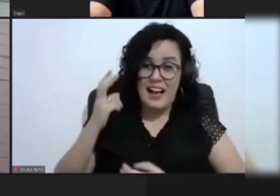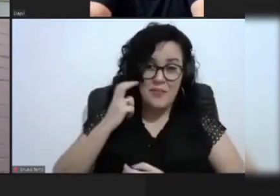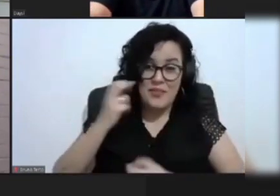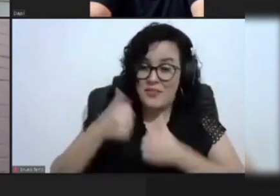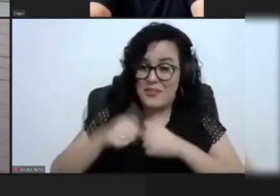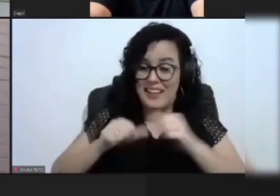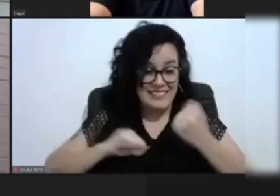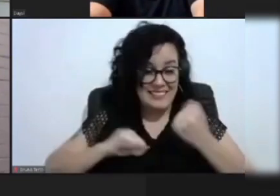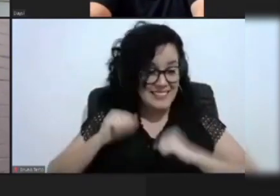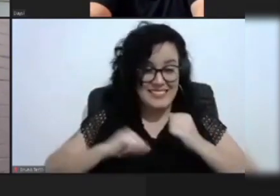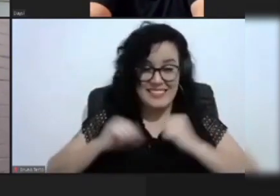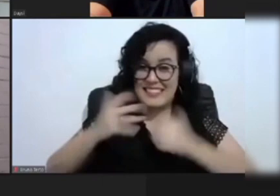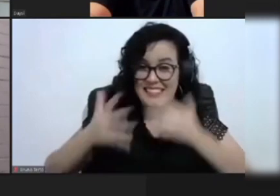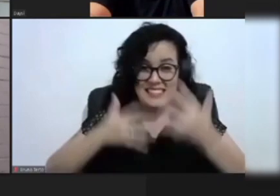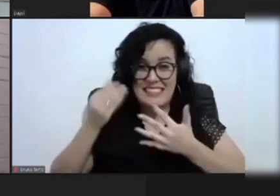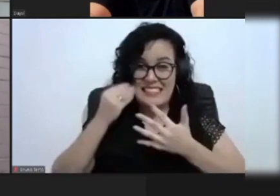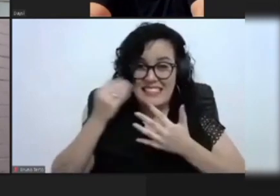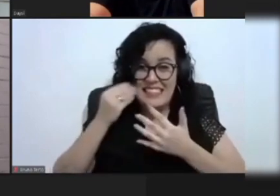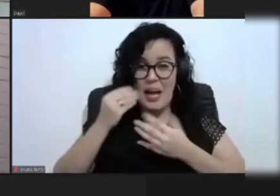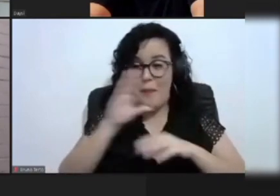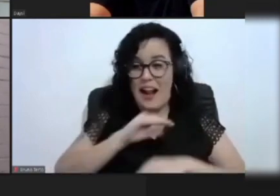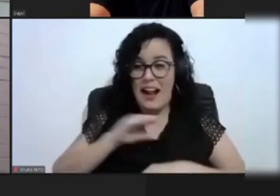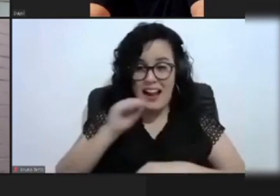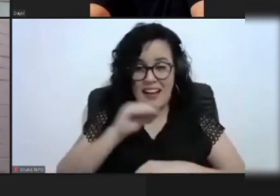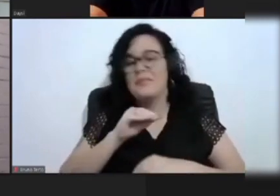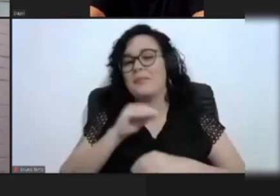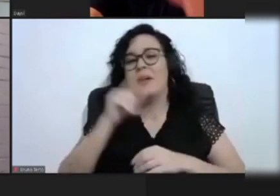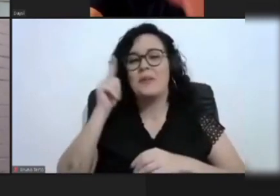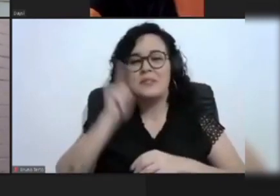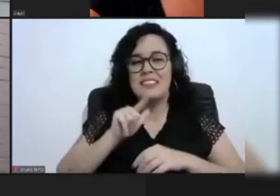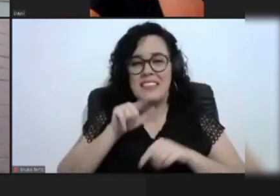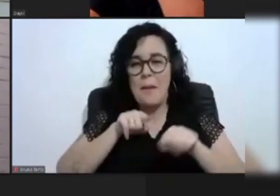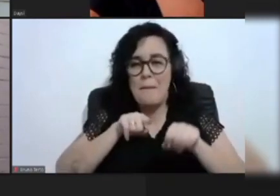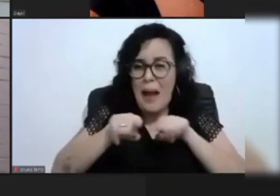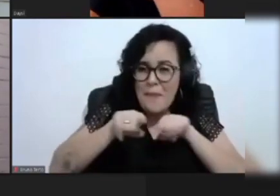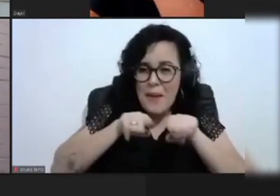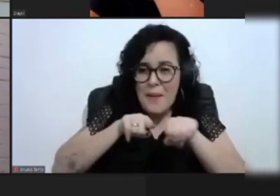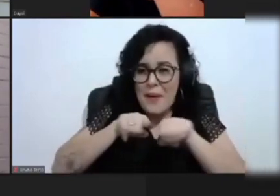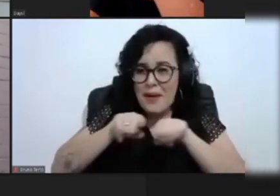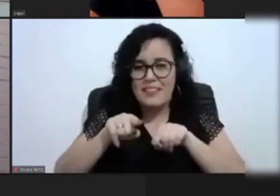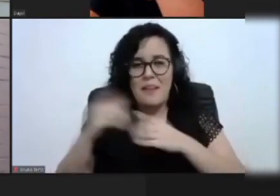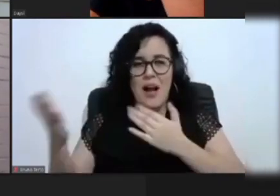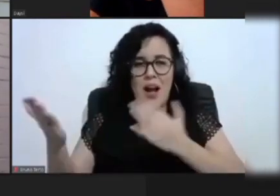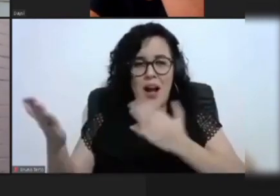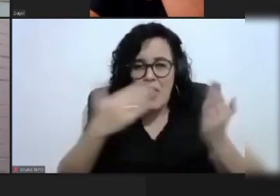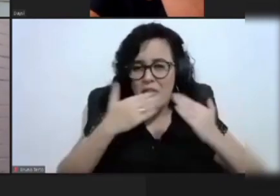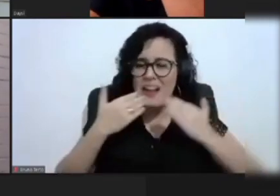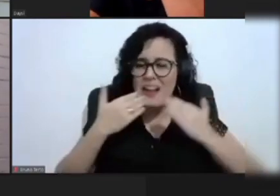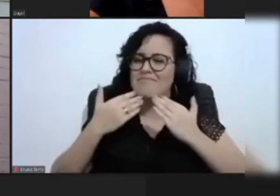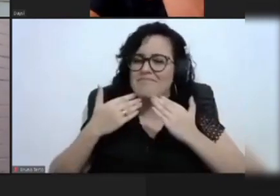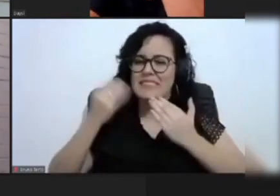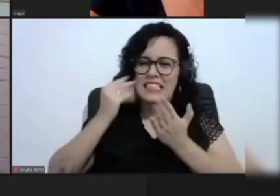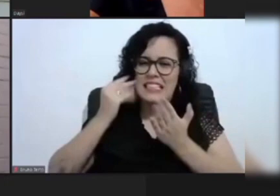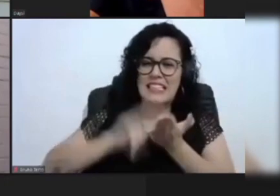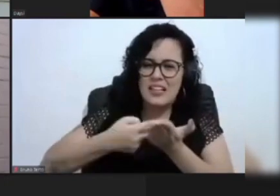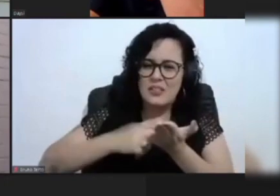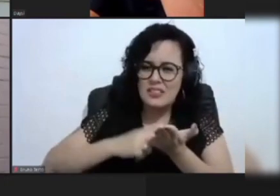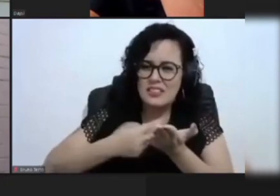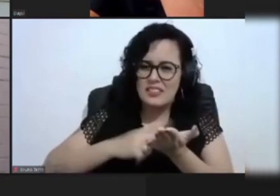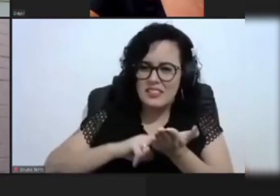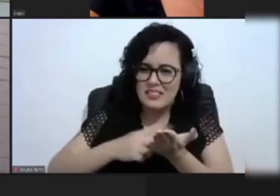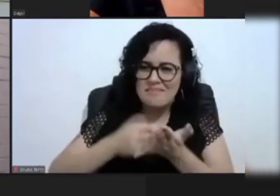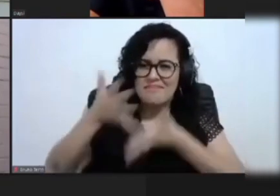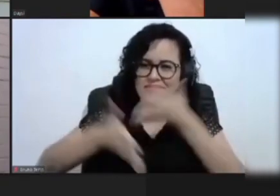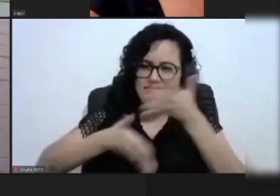tentando alcançar a gente e passar, né, o que nós estamos conversando para todo mundo, para quem não tem o acesso.